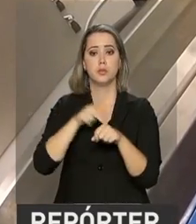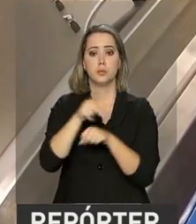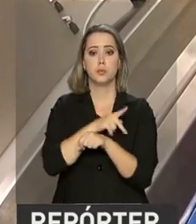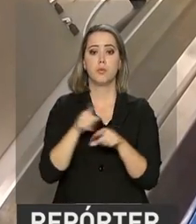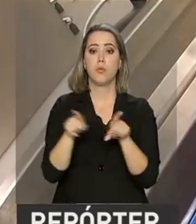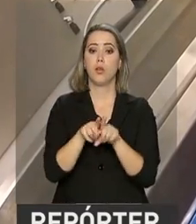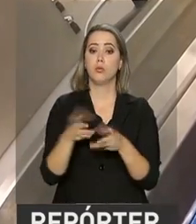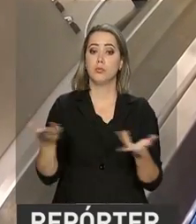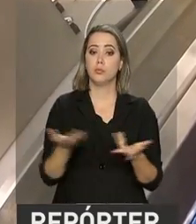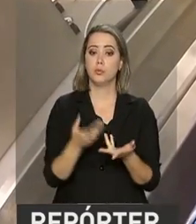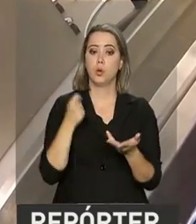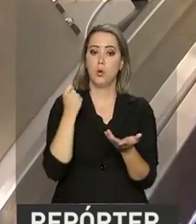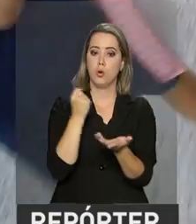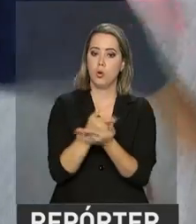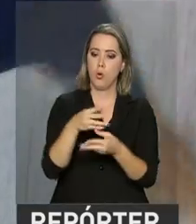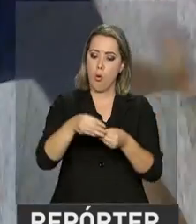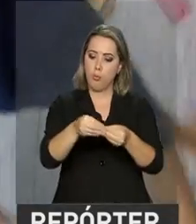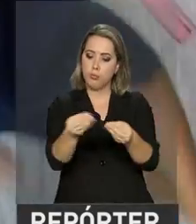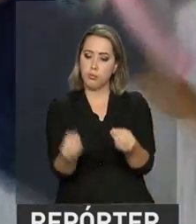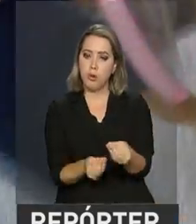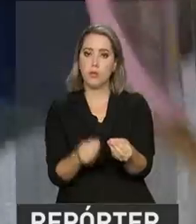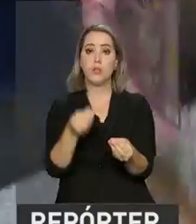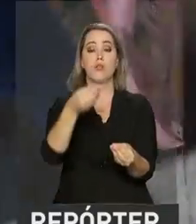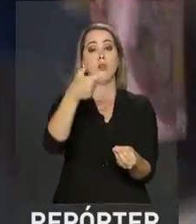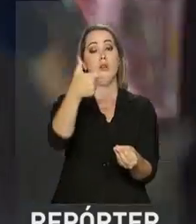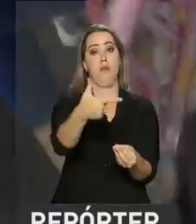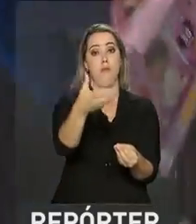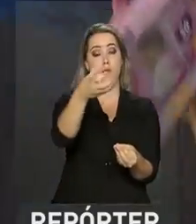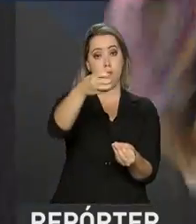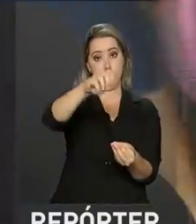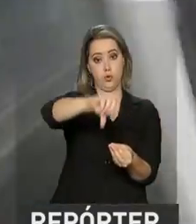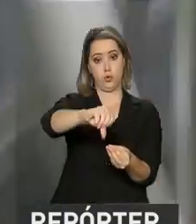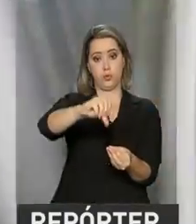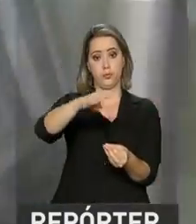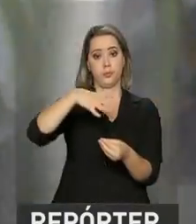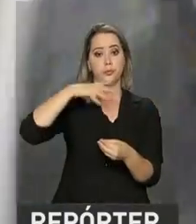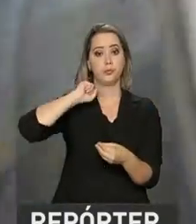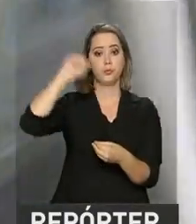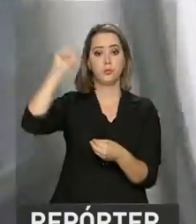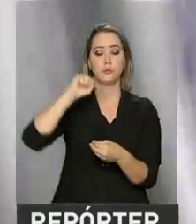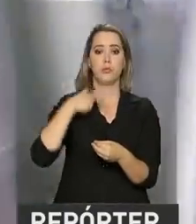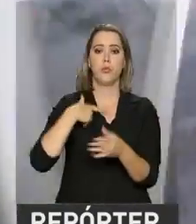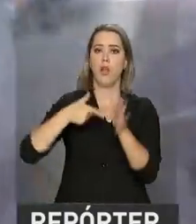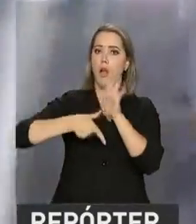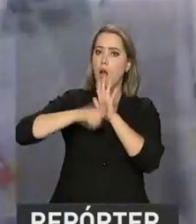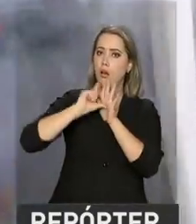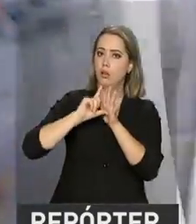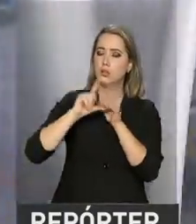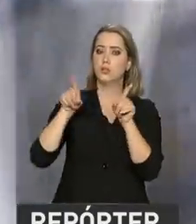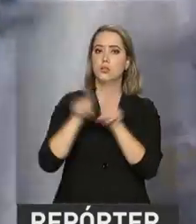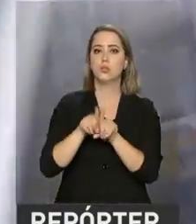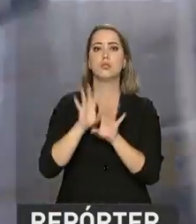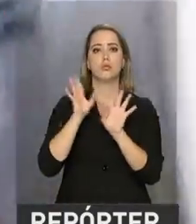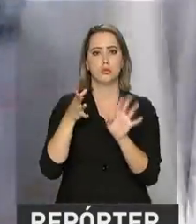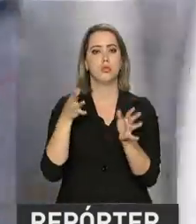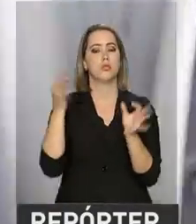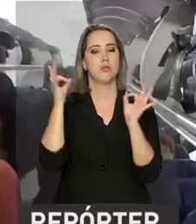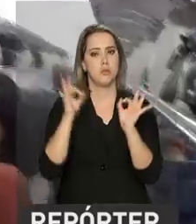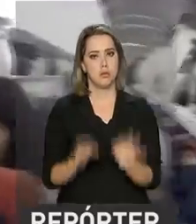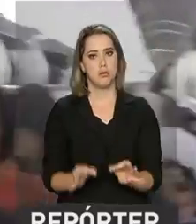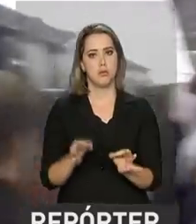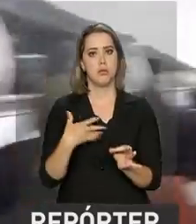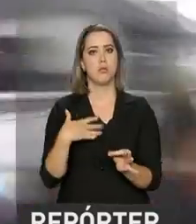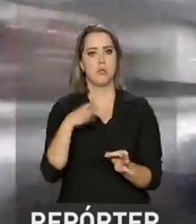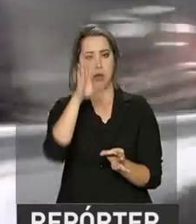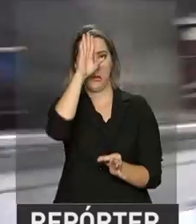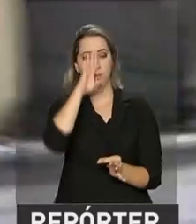passagens compradas a partir do dia 29 de Abril para bilhetes comprados anteriormente está garantida a